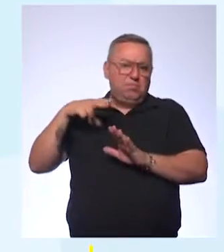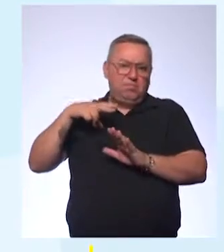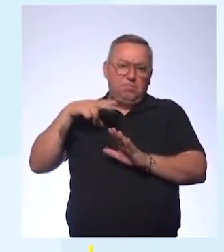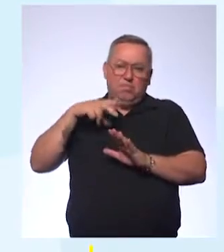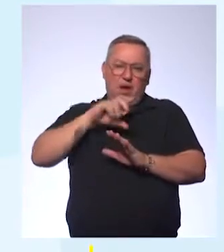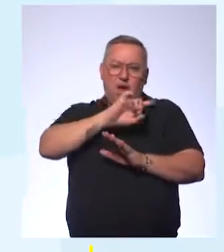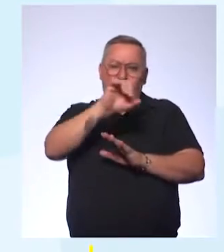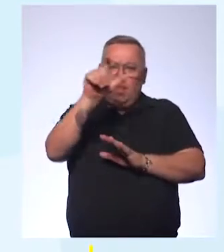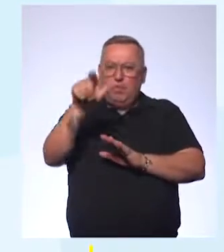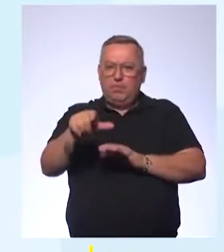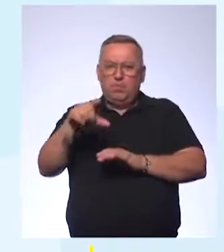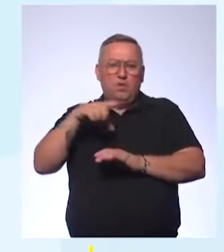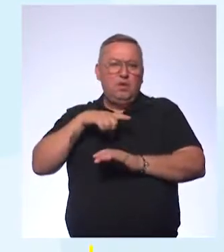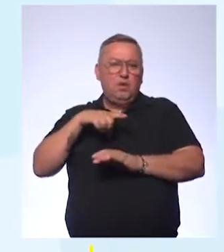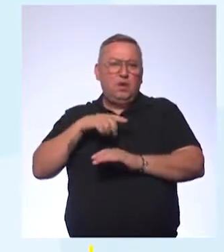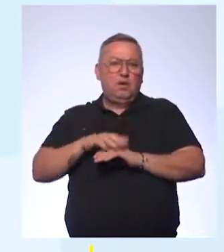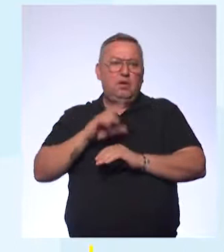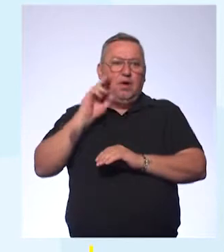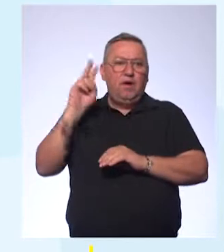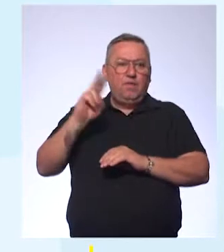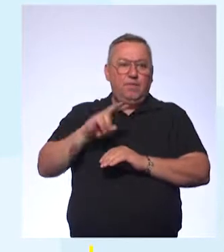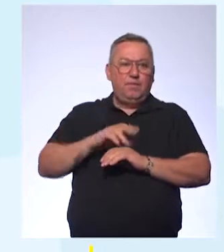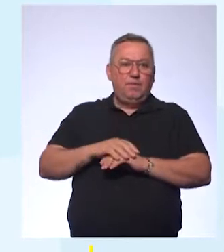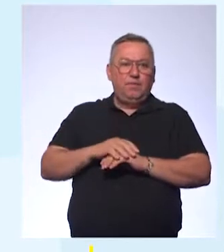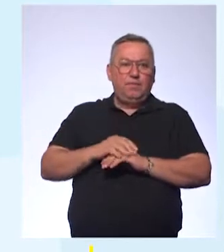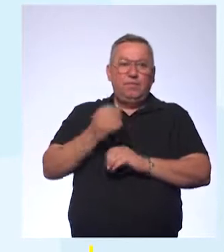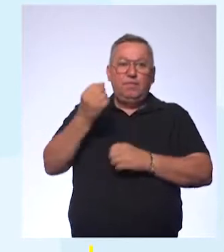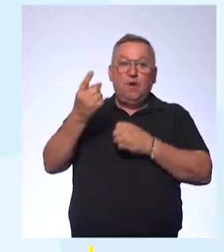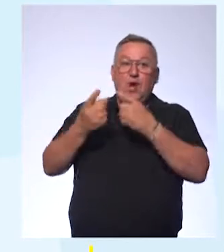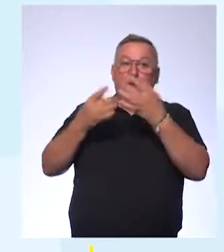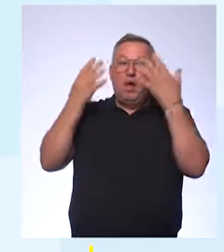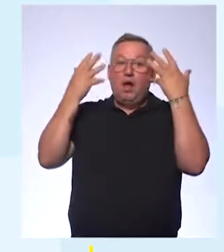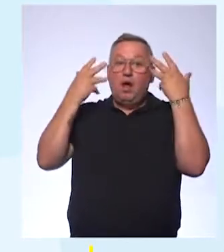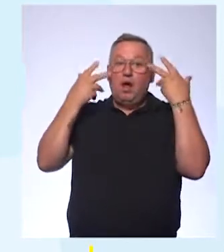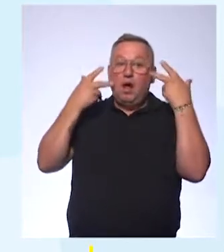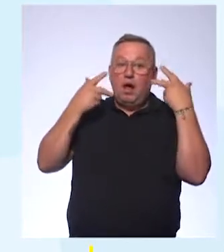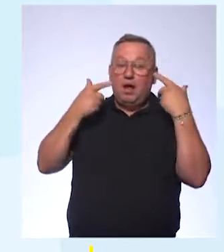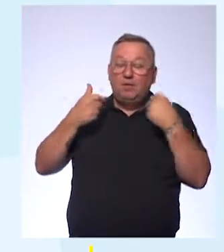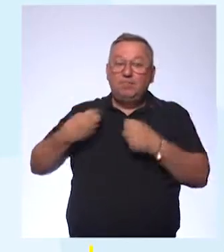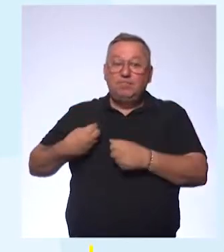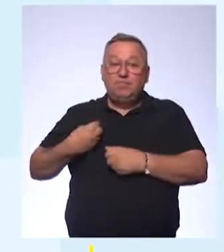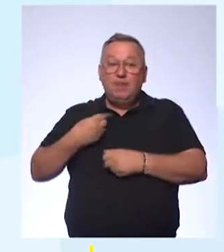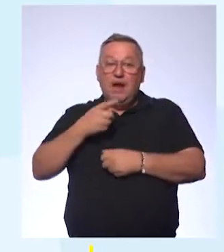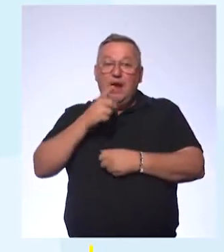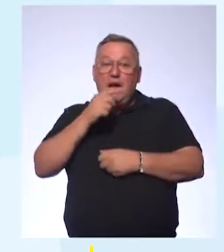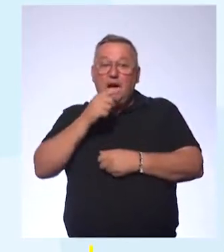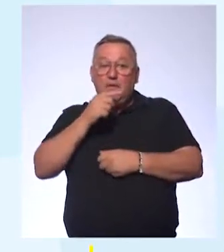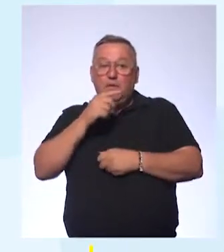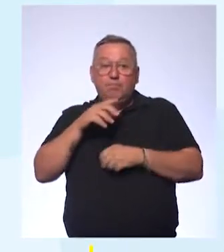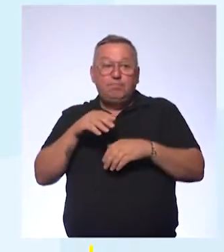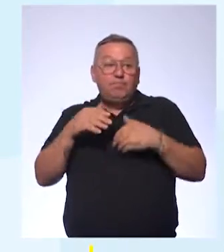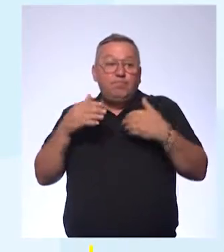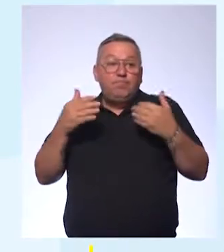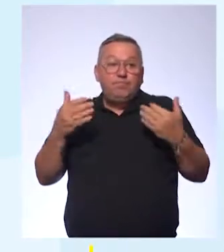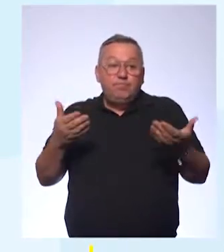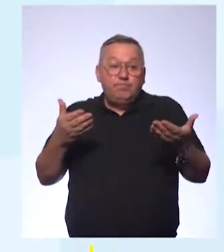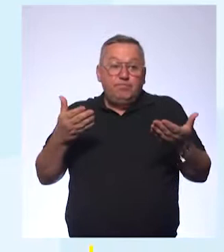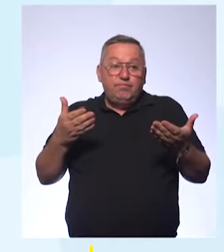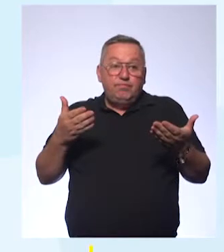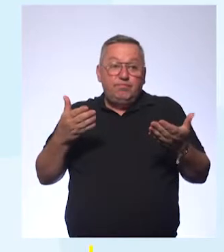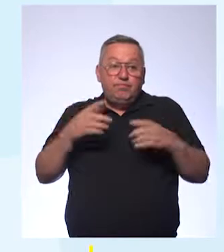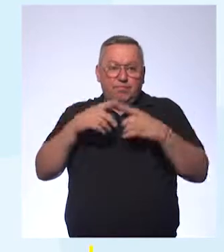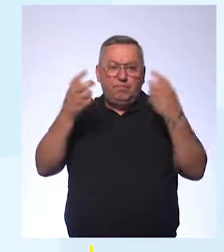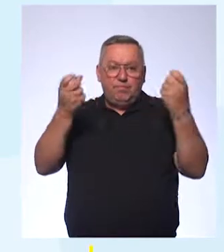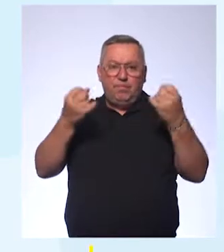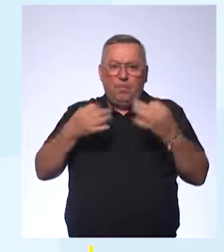para pessoa. Pensando nisso, observe a frase: alguns animais vivem apenas na água. E agora, esta frase